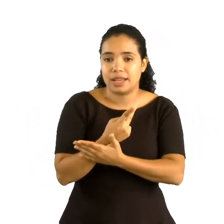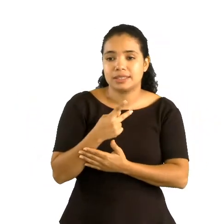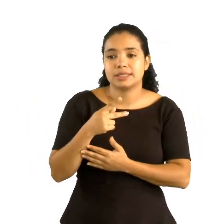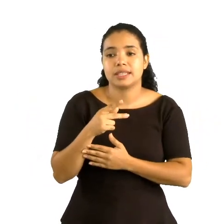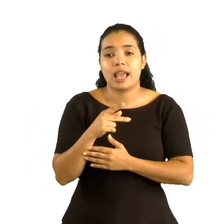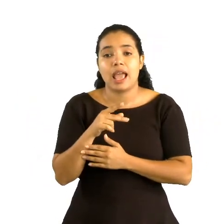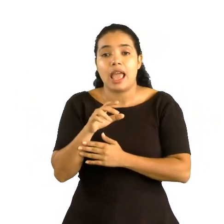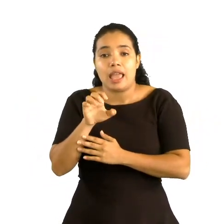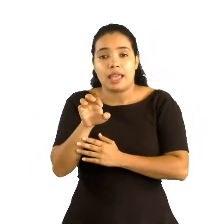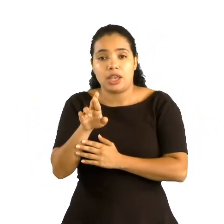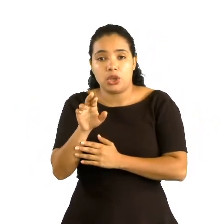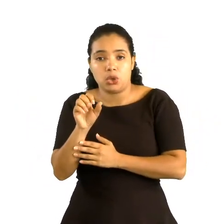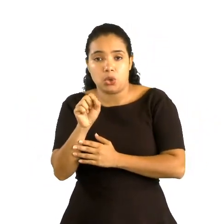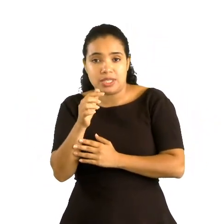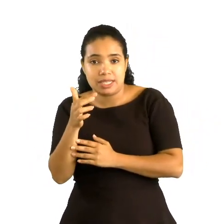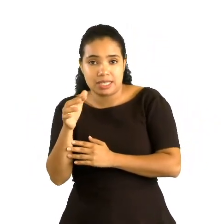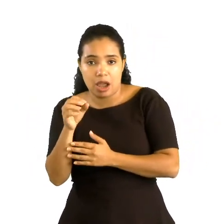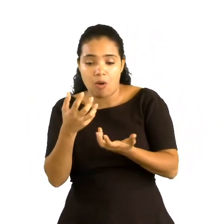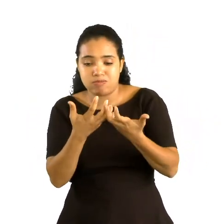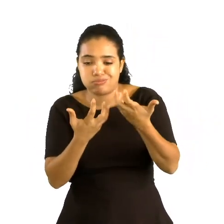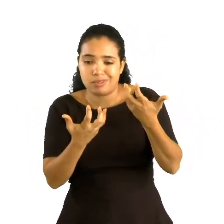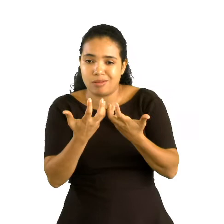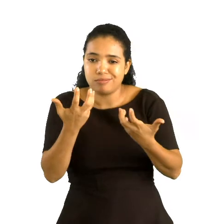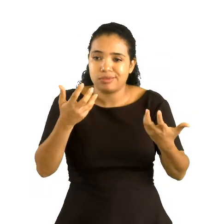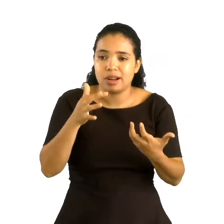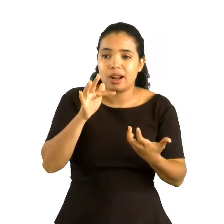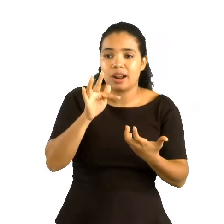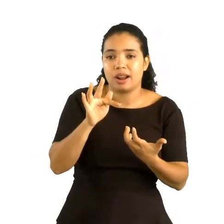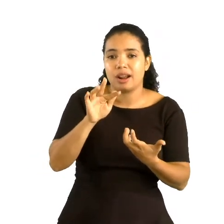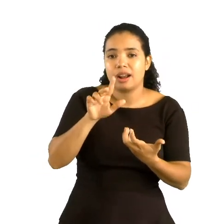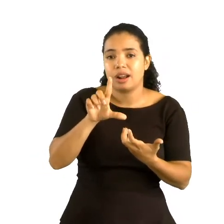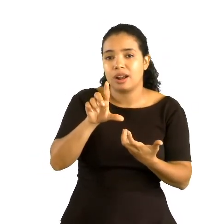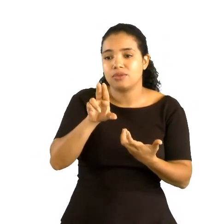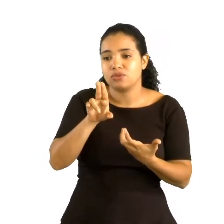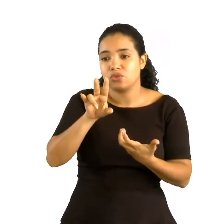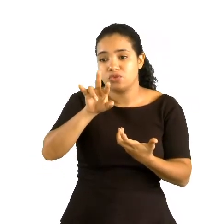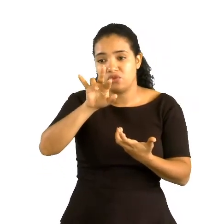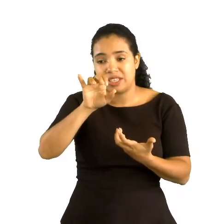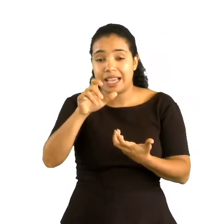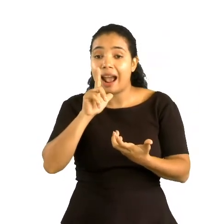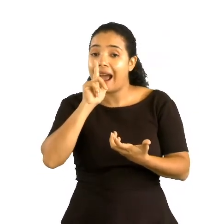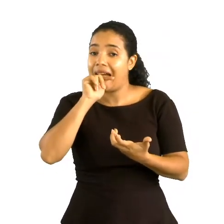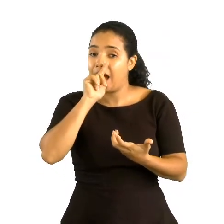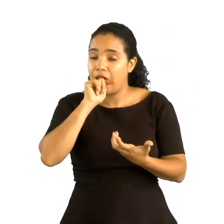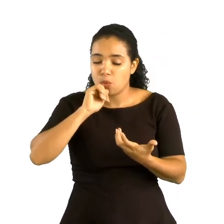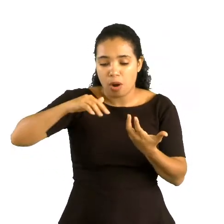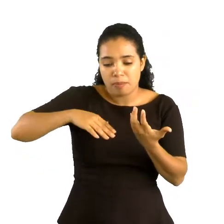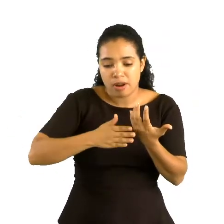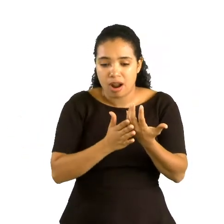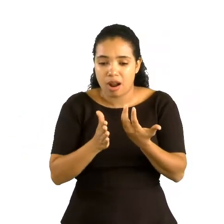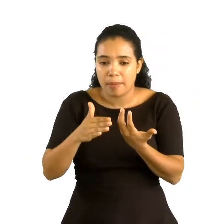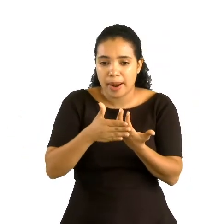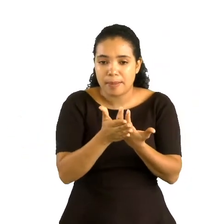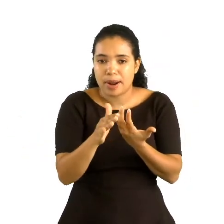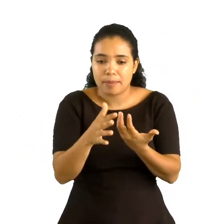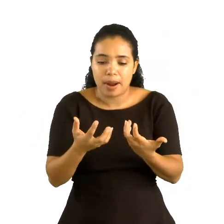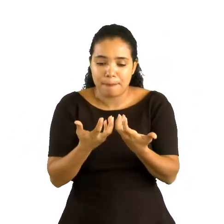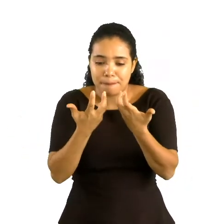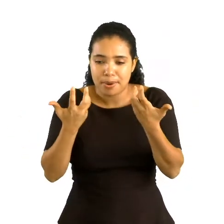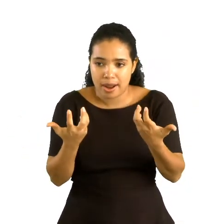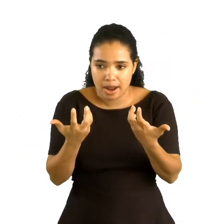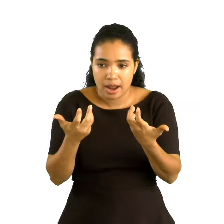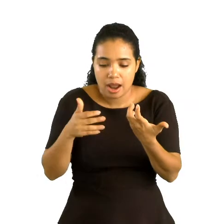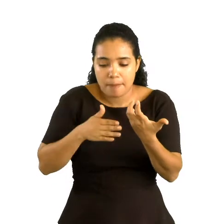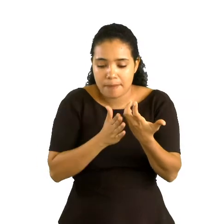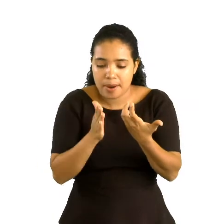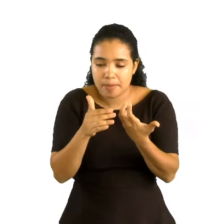tá vendo? Plu de chuvas e flu de águas de rios. Essa erosão de águas de rios